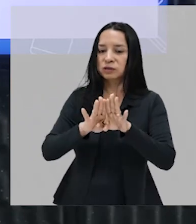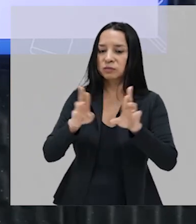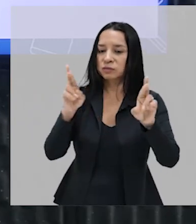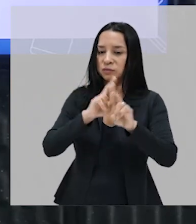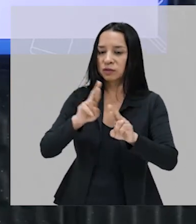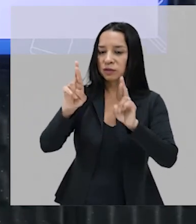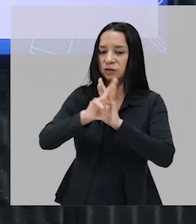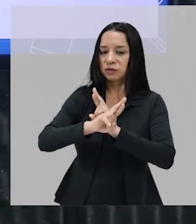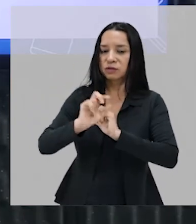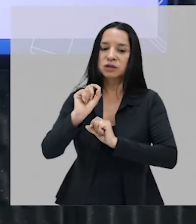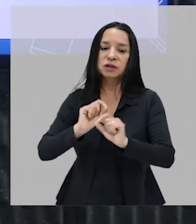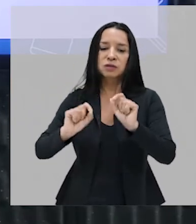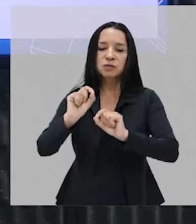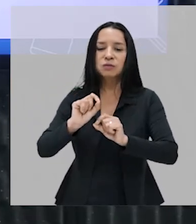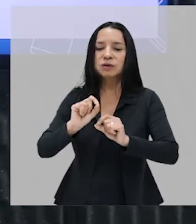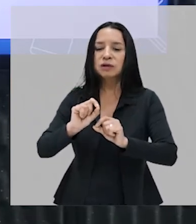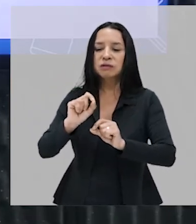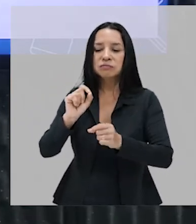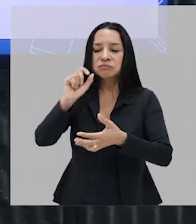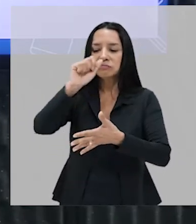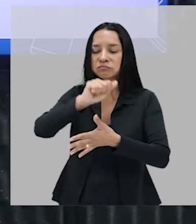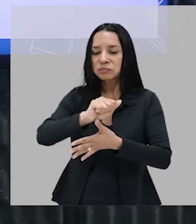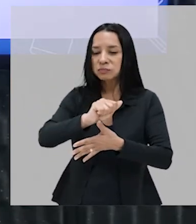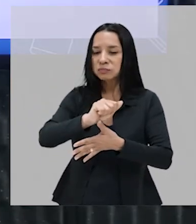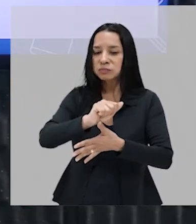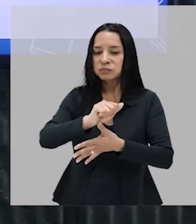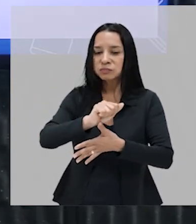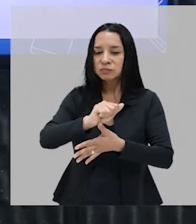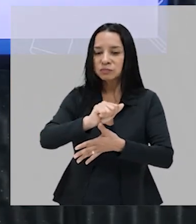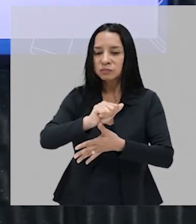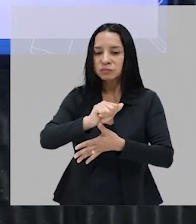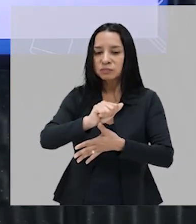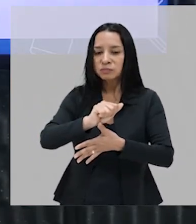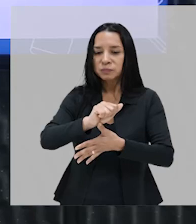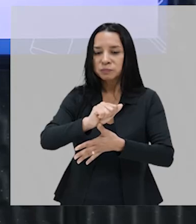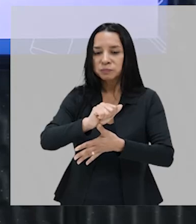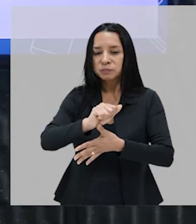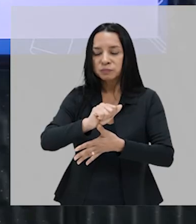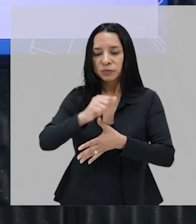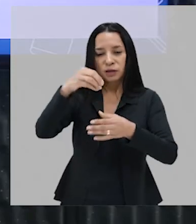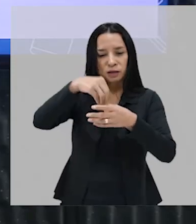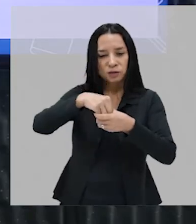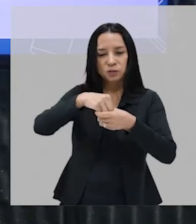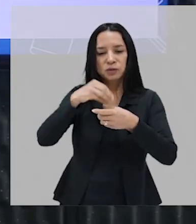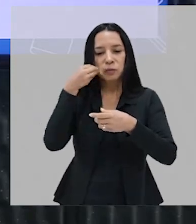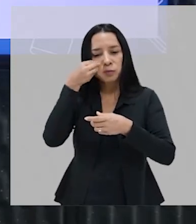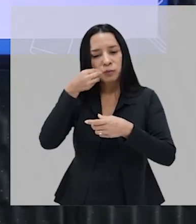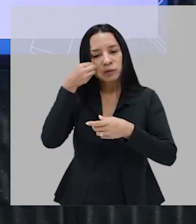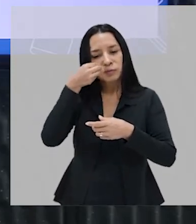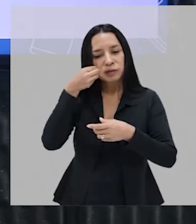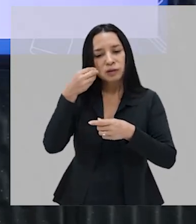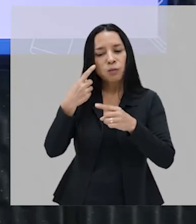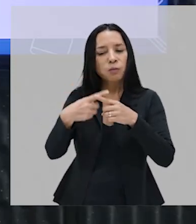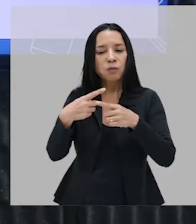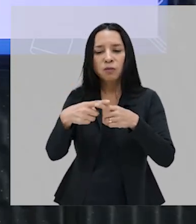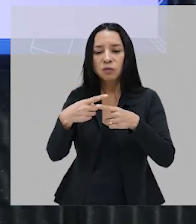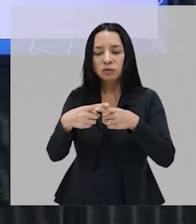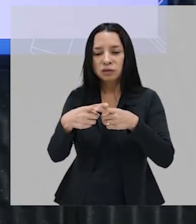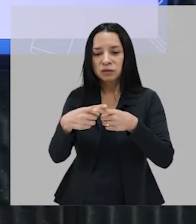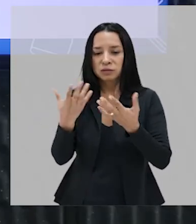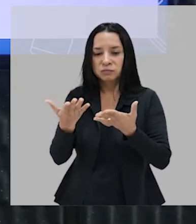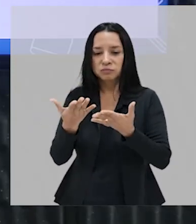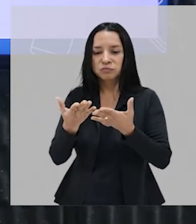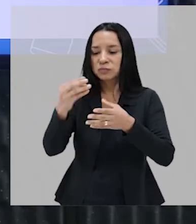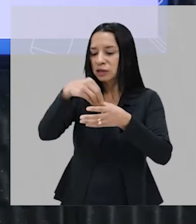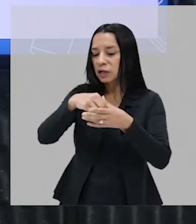Experimentação. Filosofia dificilmente mexe com experimentação, porque são teorias especulativas dentro de uma racionalidade, de um logos, obviamente, dentro